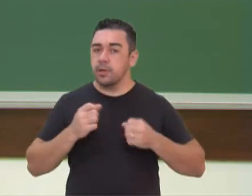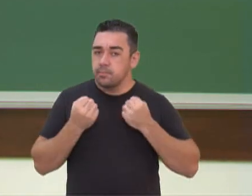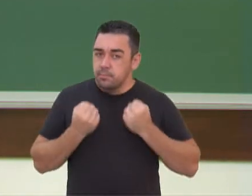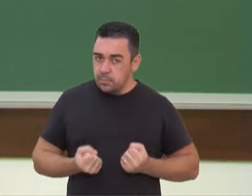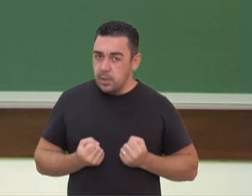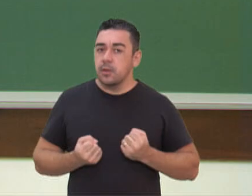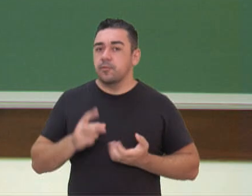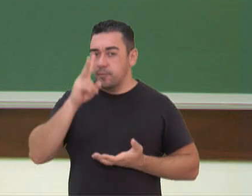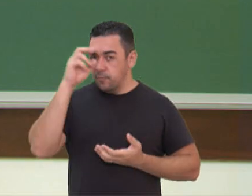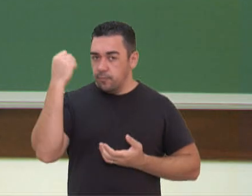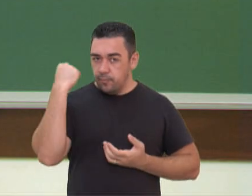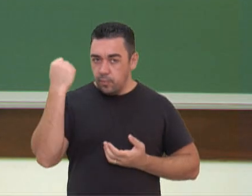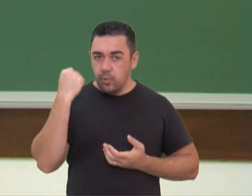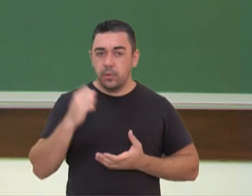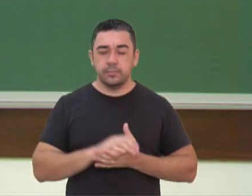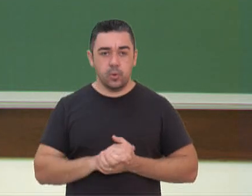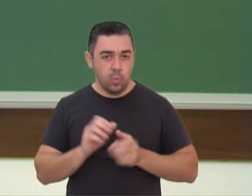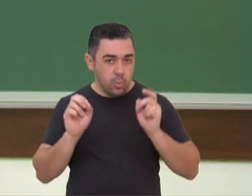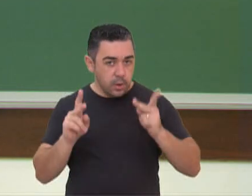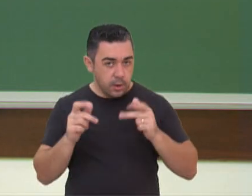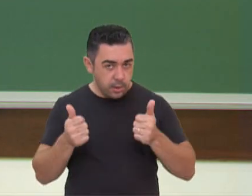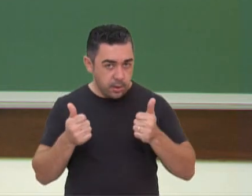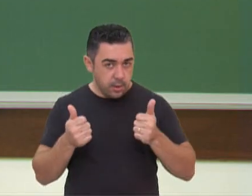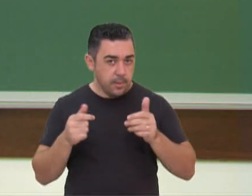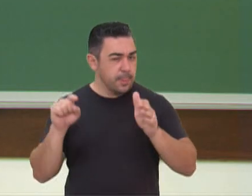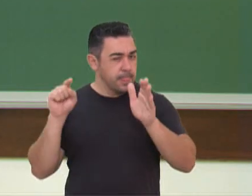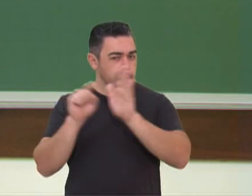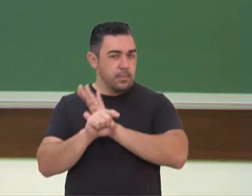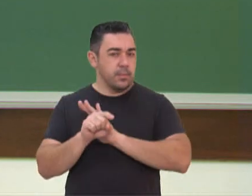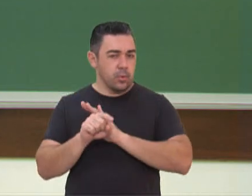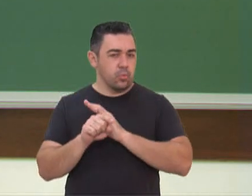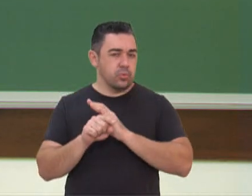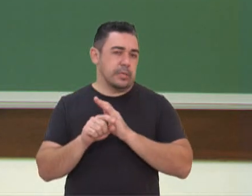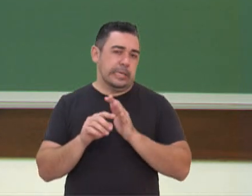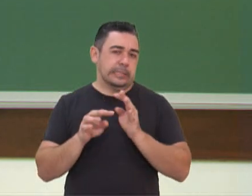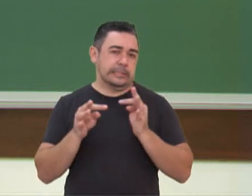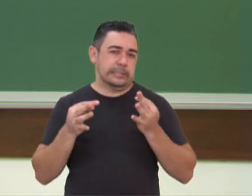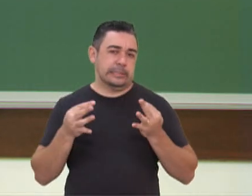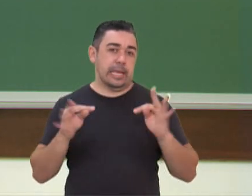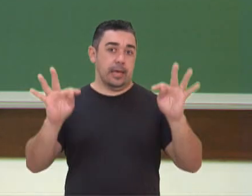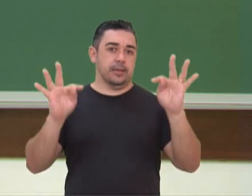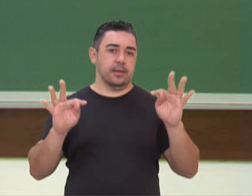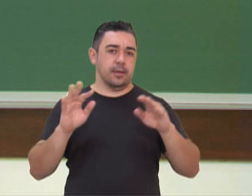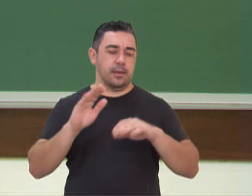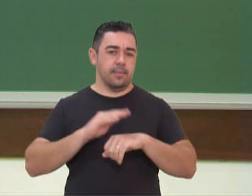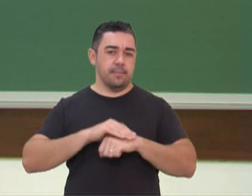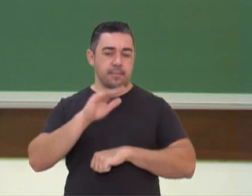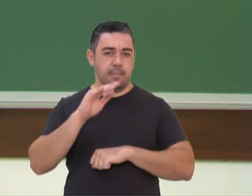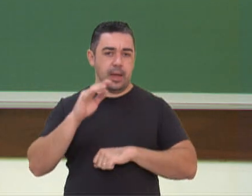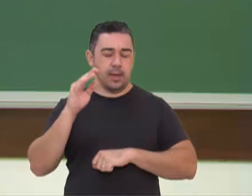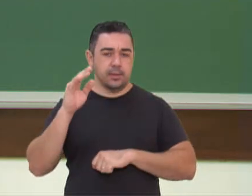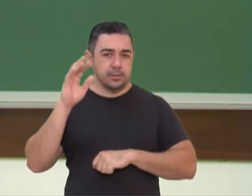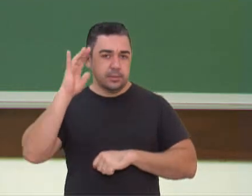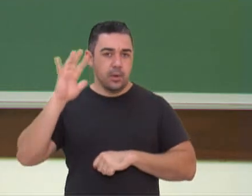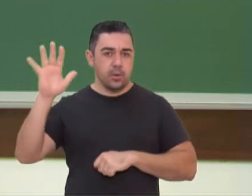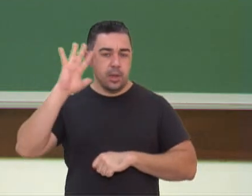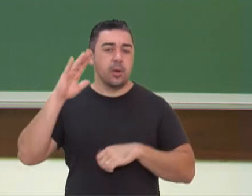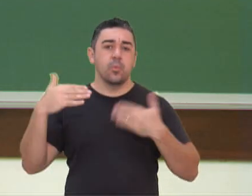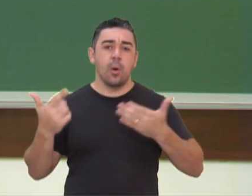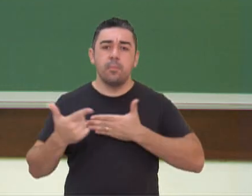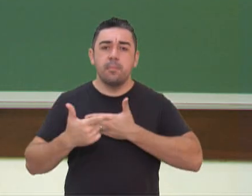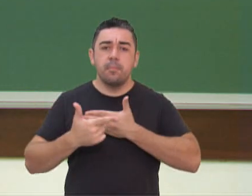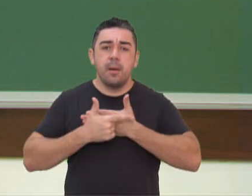grande nelas. Ok? Uma pergunta mais técnica, mais teórica para você, mas é legal. Qual é o papel da